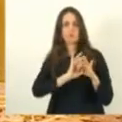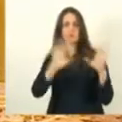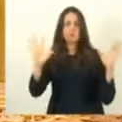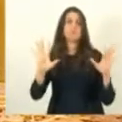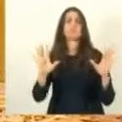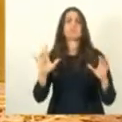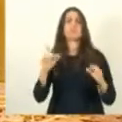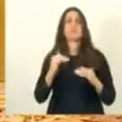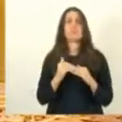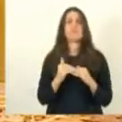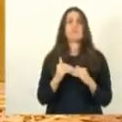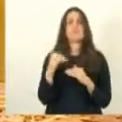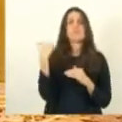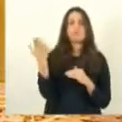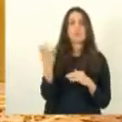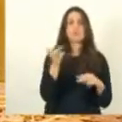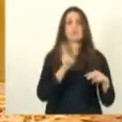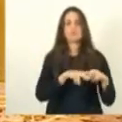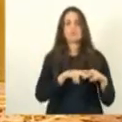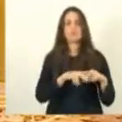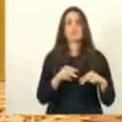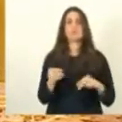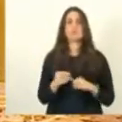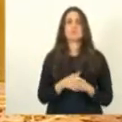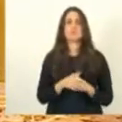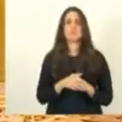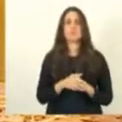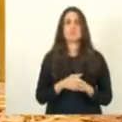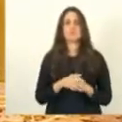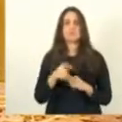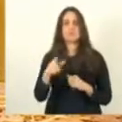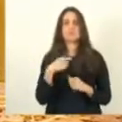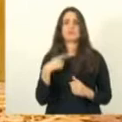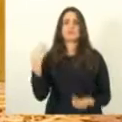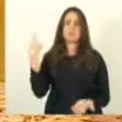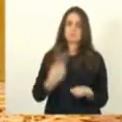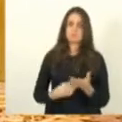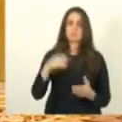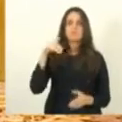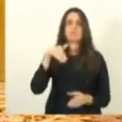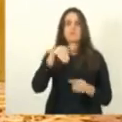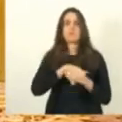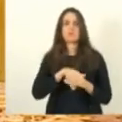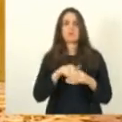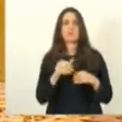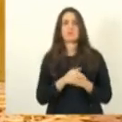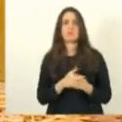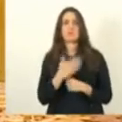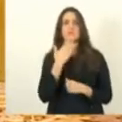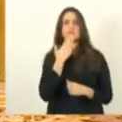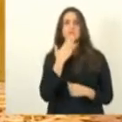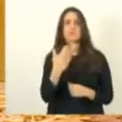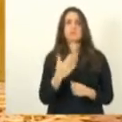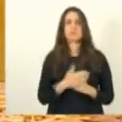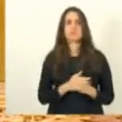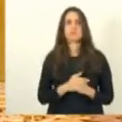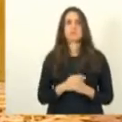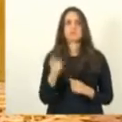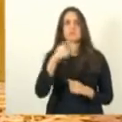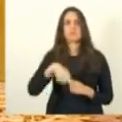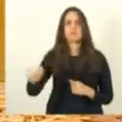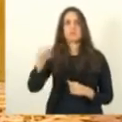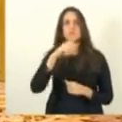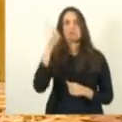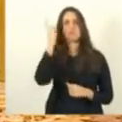fora do presídio, vocês contam com o meu voto. E peço aos